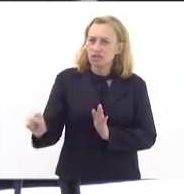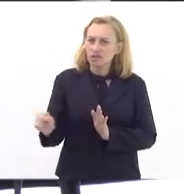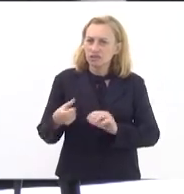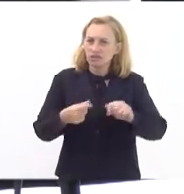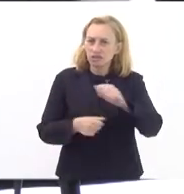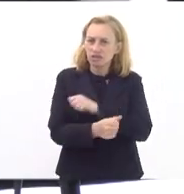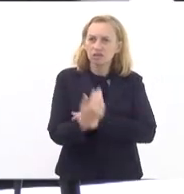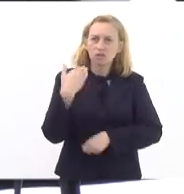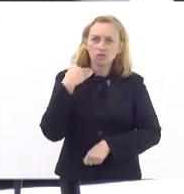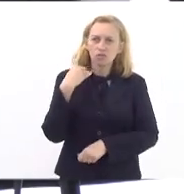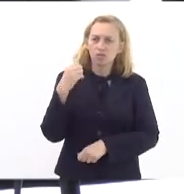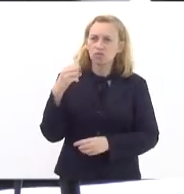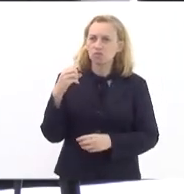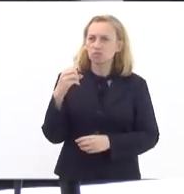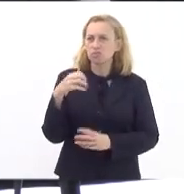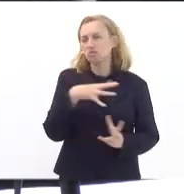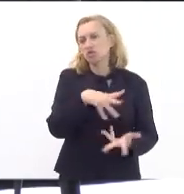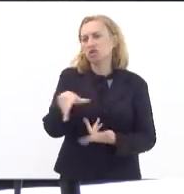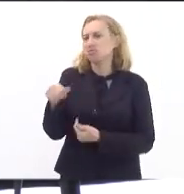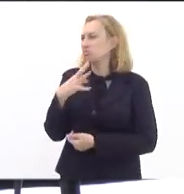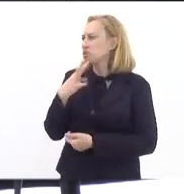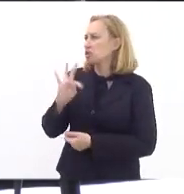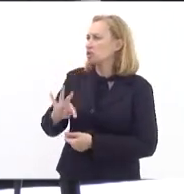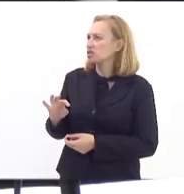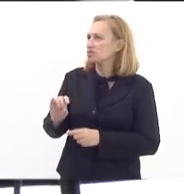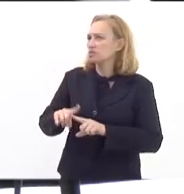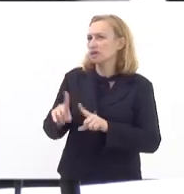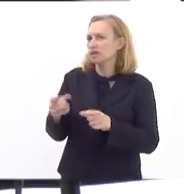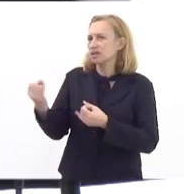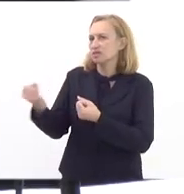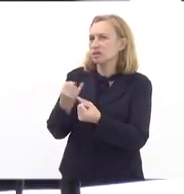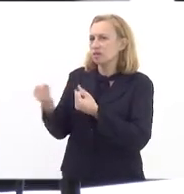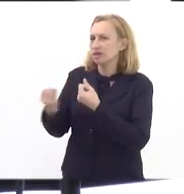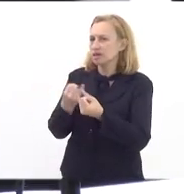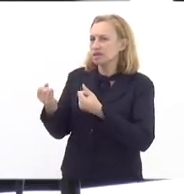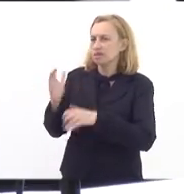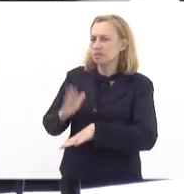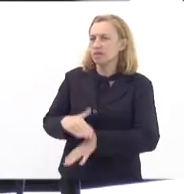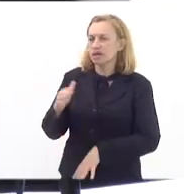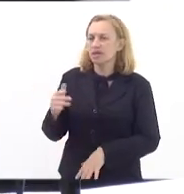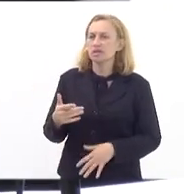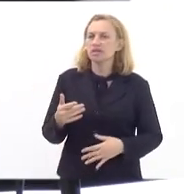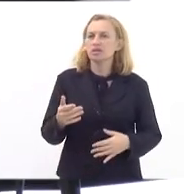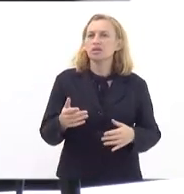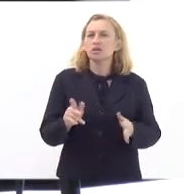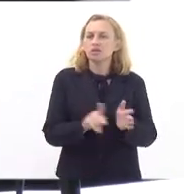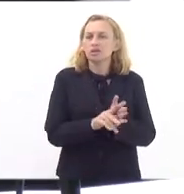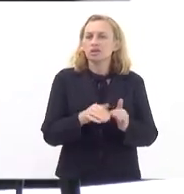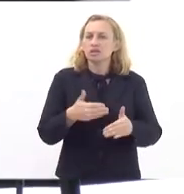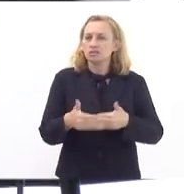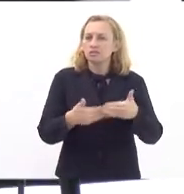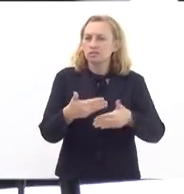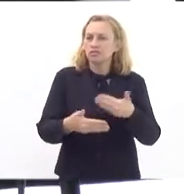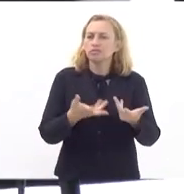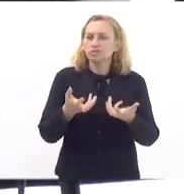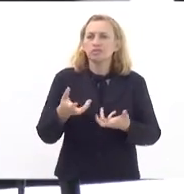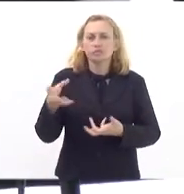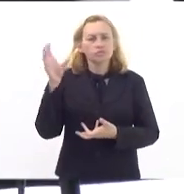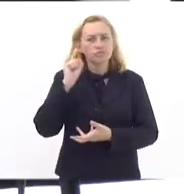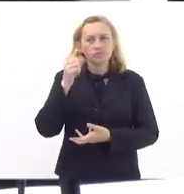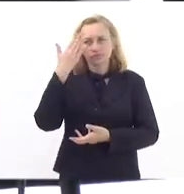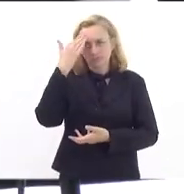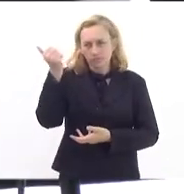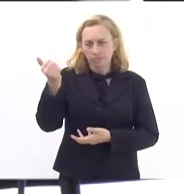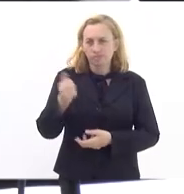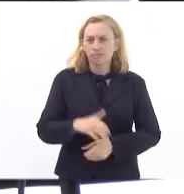do Banco Mundial eu confesso que desconheço se acertar nós puder dar mais informações é um projeto que tem curso está em andamento e queria ouvir um pouco mais sobre